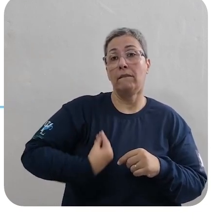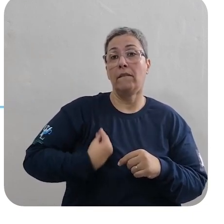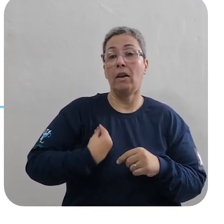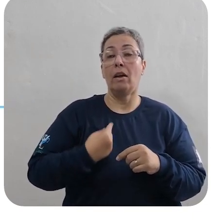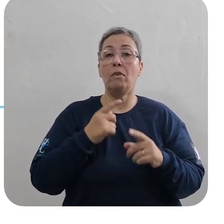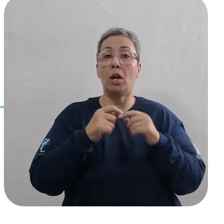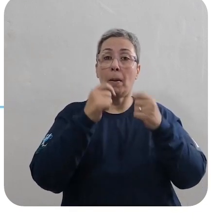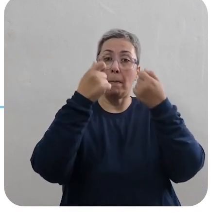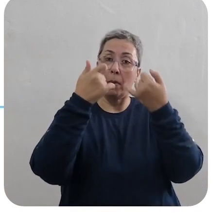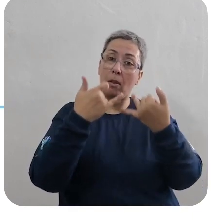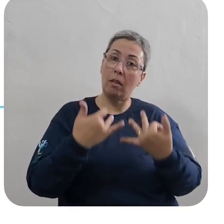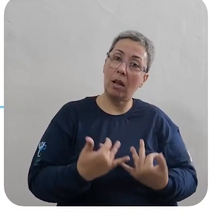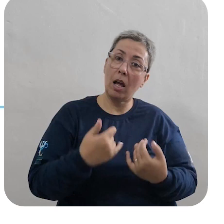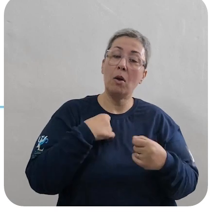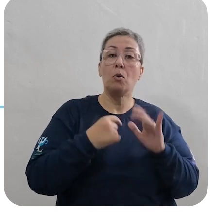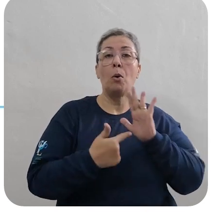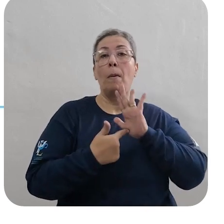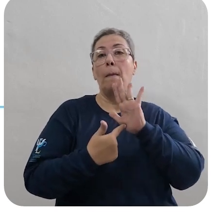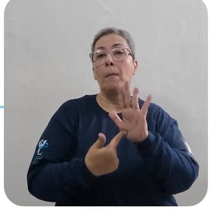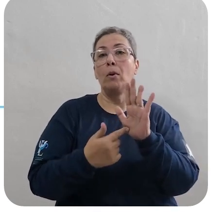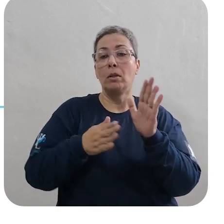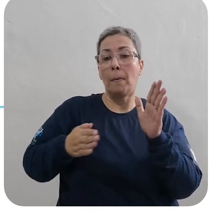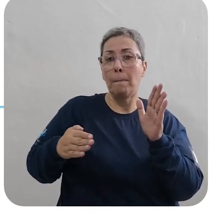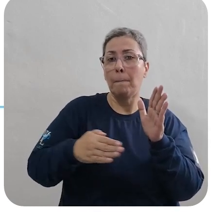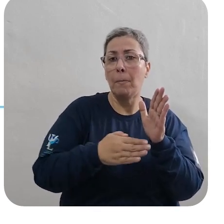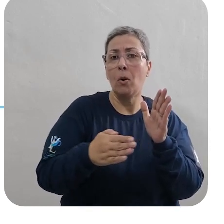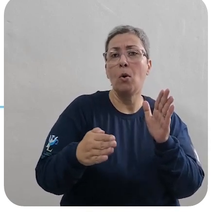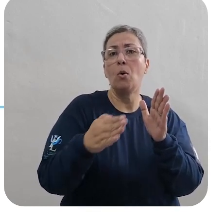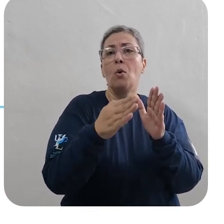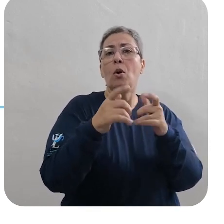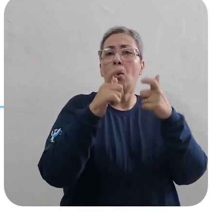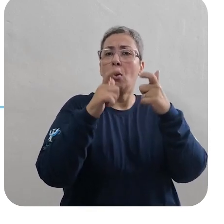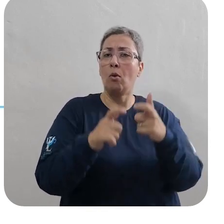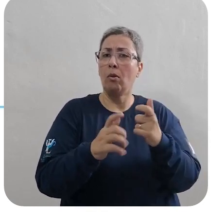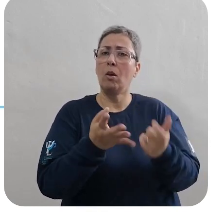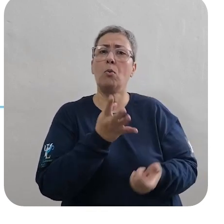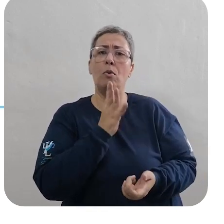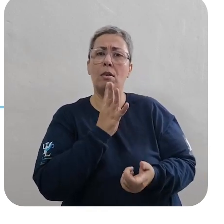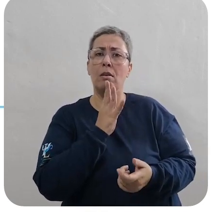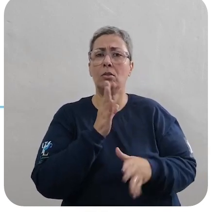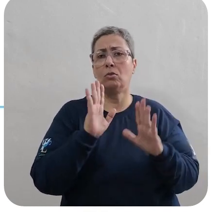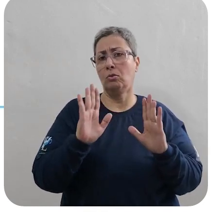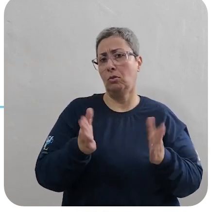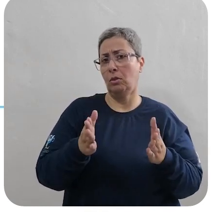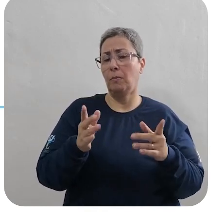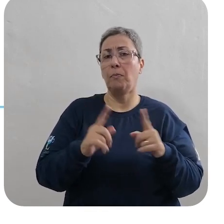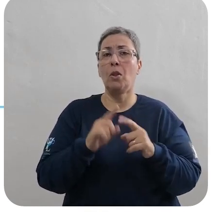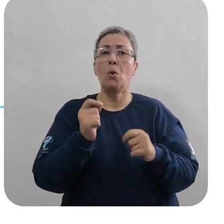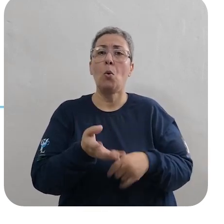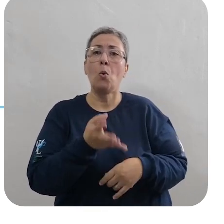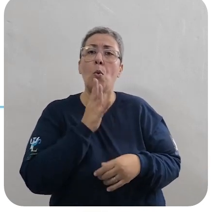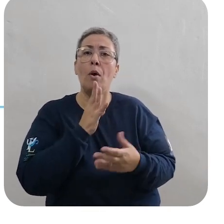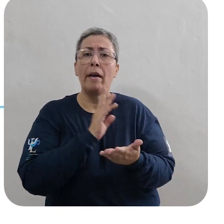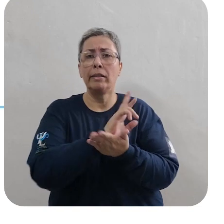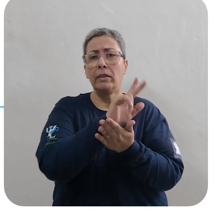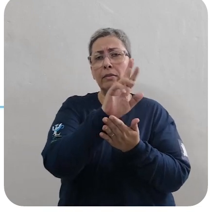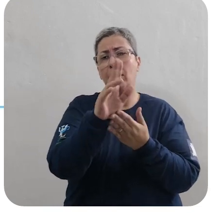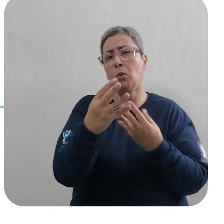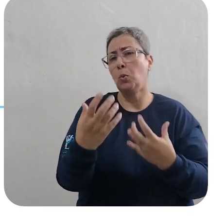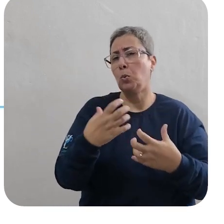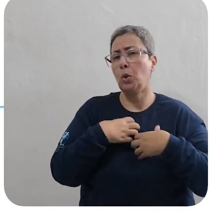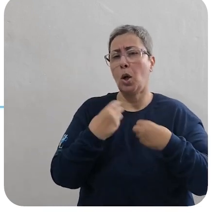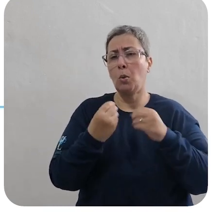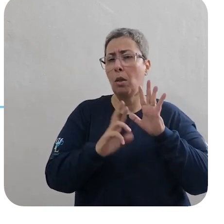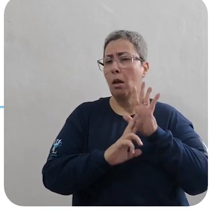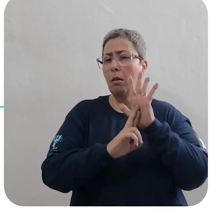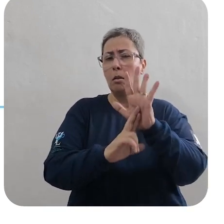Vivenciar, descrever e representar percursos ou trajetos em locais conhecidos. Conhecer diferentes formas